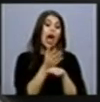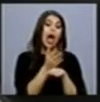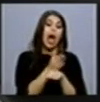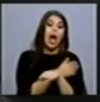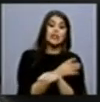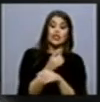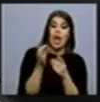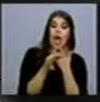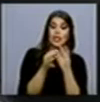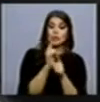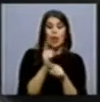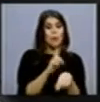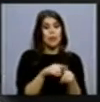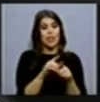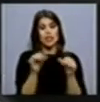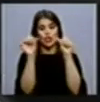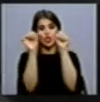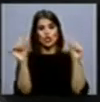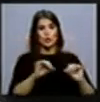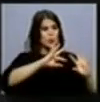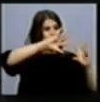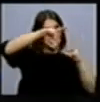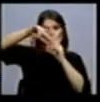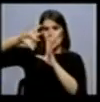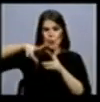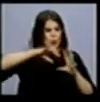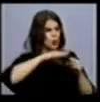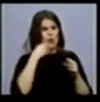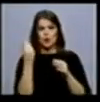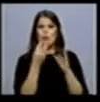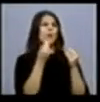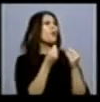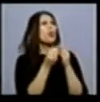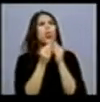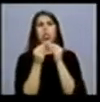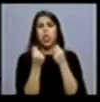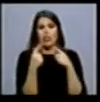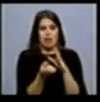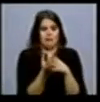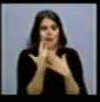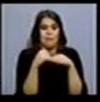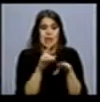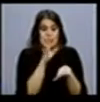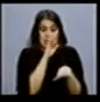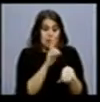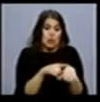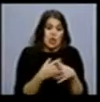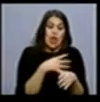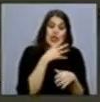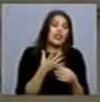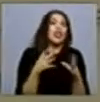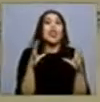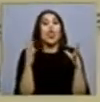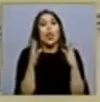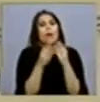numa altura em que o Sistema Solar era muito jovem é que havia muita massa para criar estes anéis. Portanto, se agora nos dizem que os anéis têm muito menos massa que aquilo